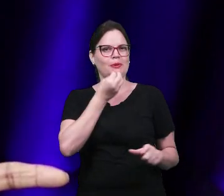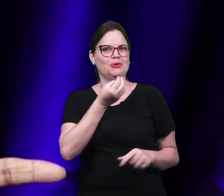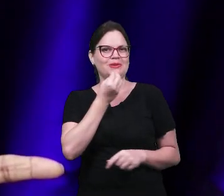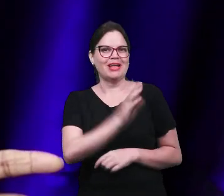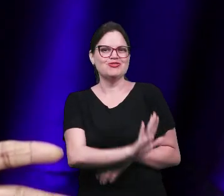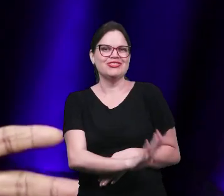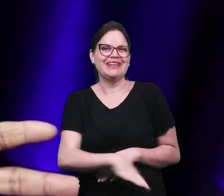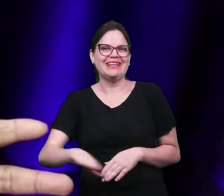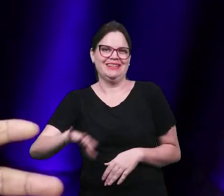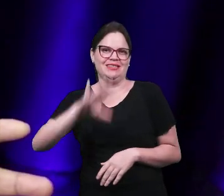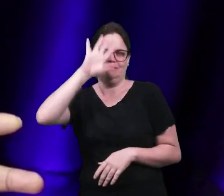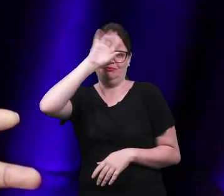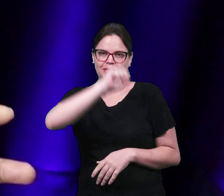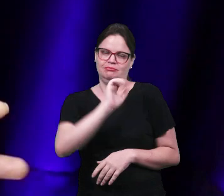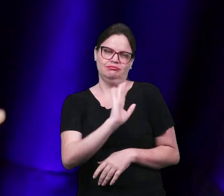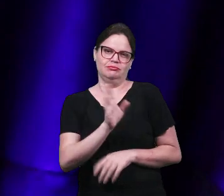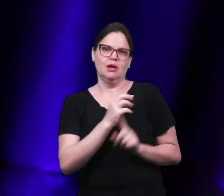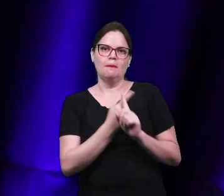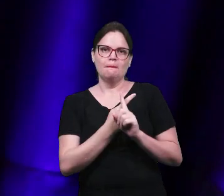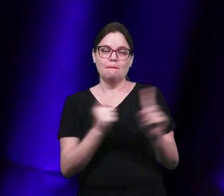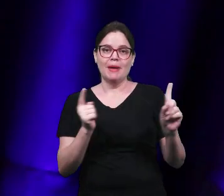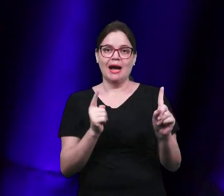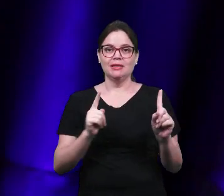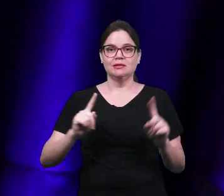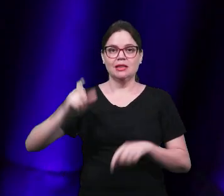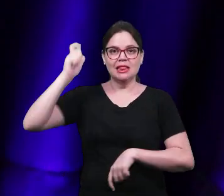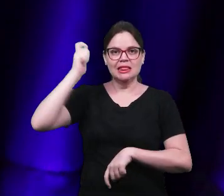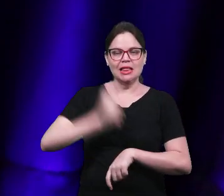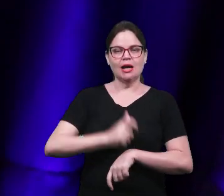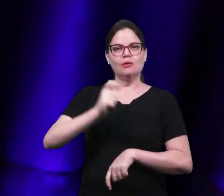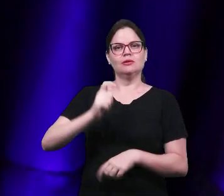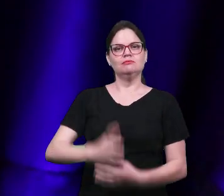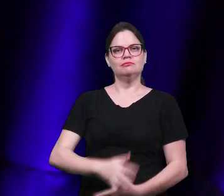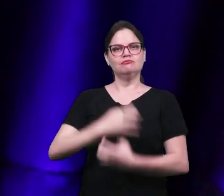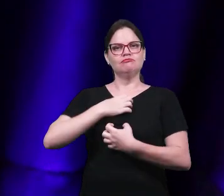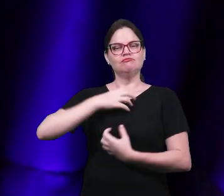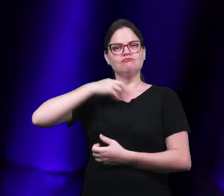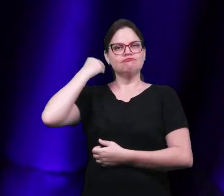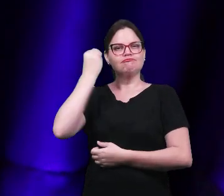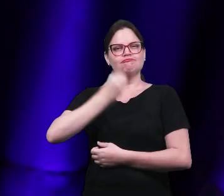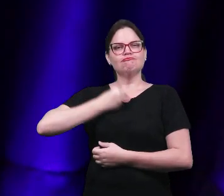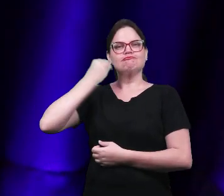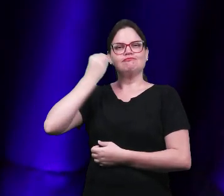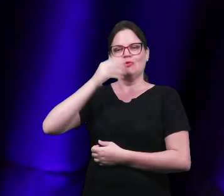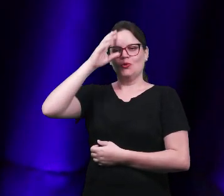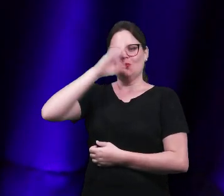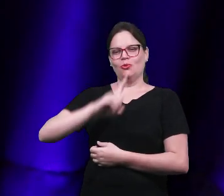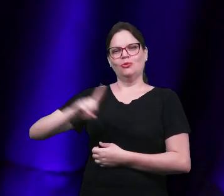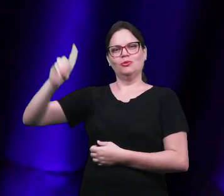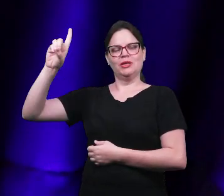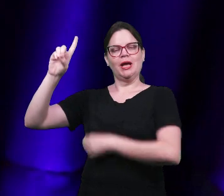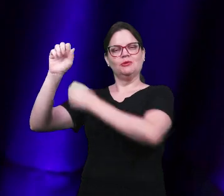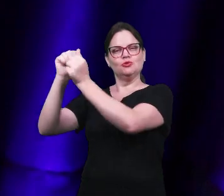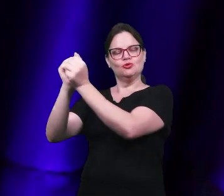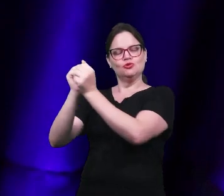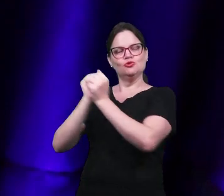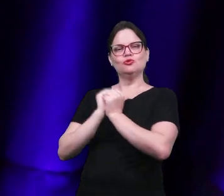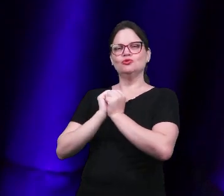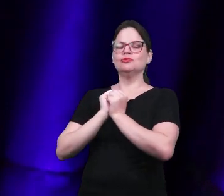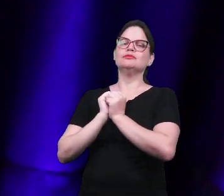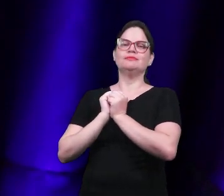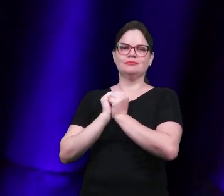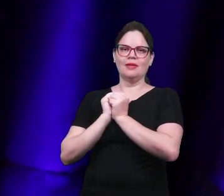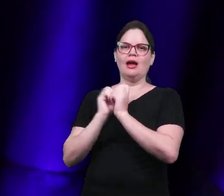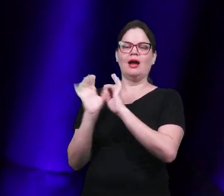desde o início, mas a partir do momento que tem uma experiência e se propõe a andar com Deus, a Bíblia diz que Deus o tomou